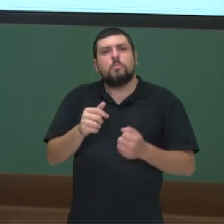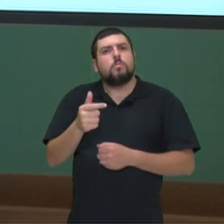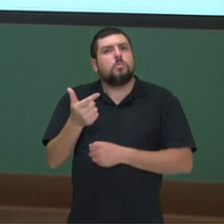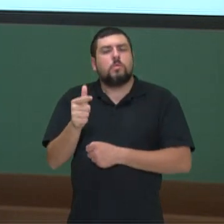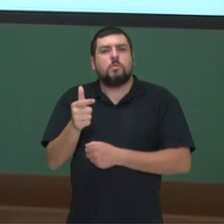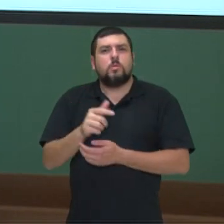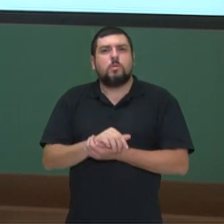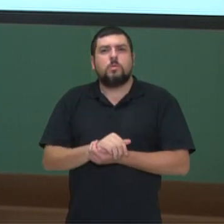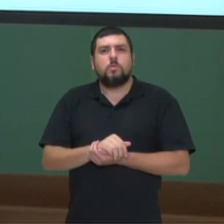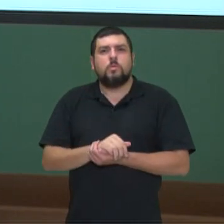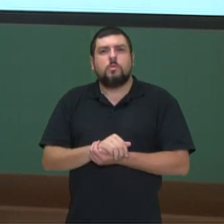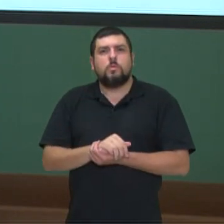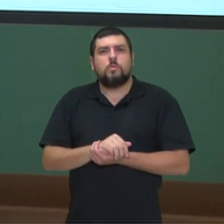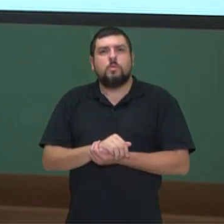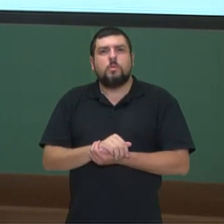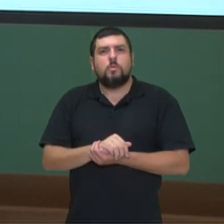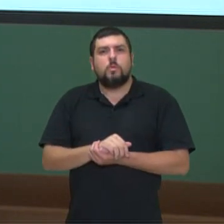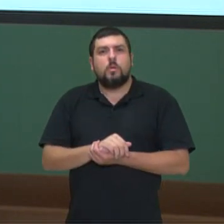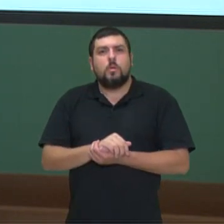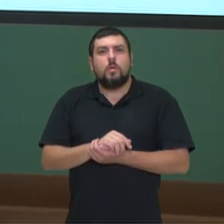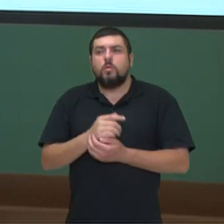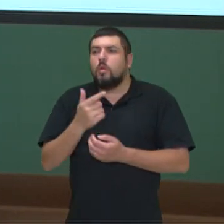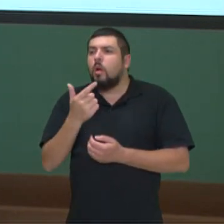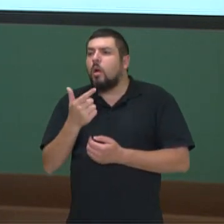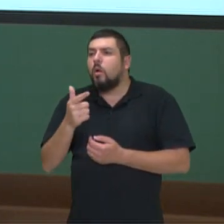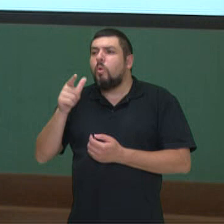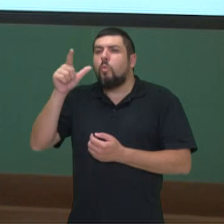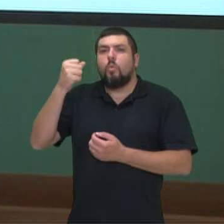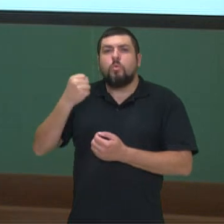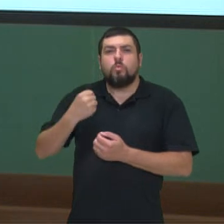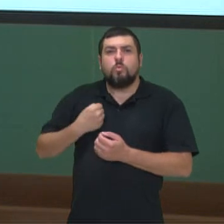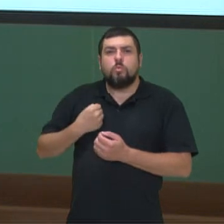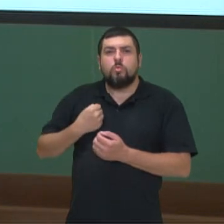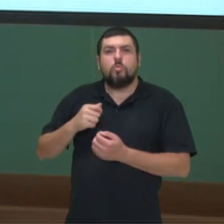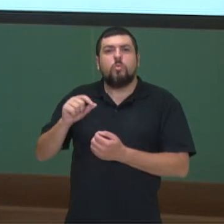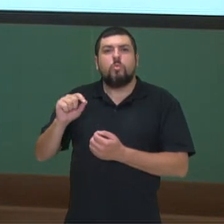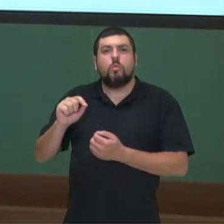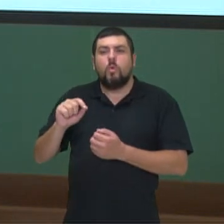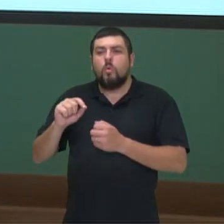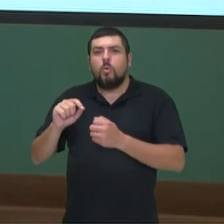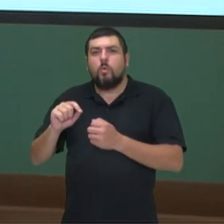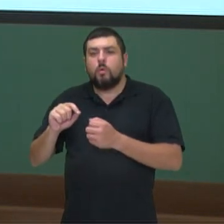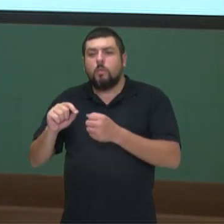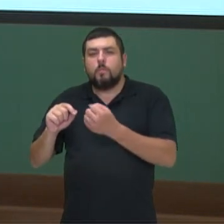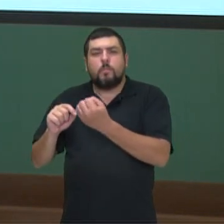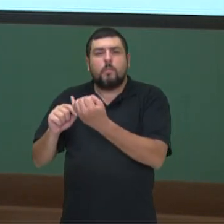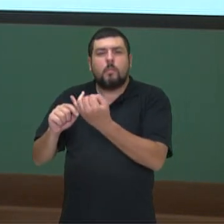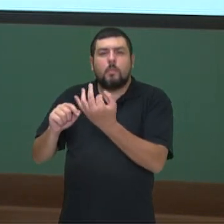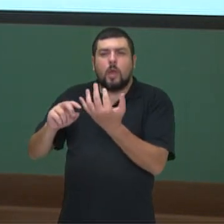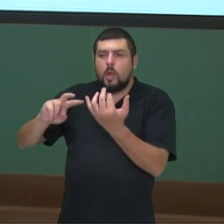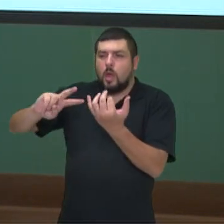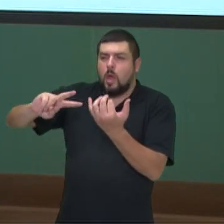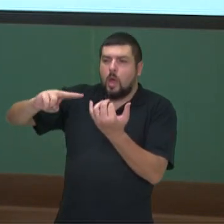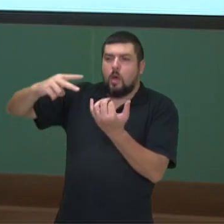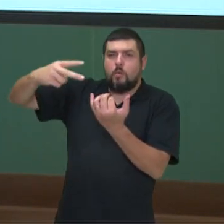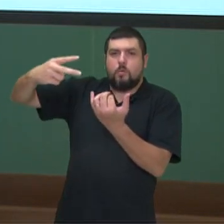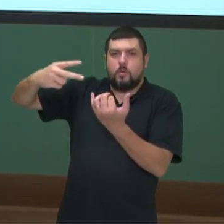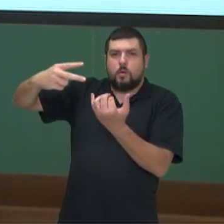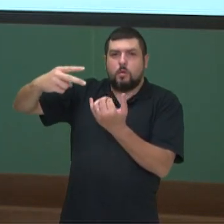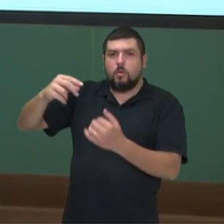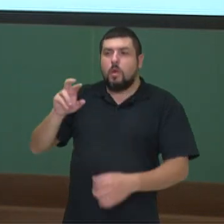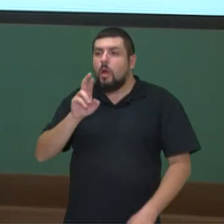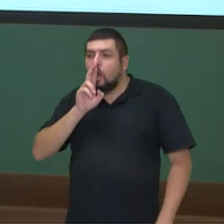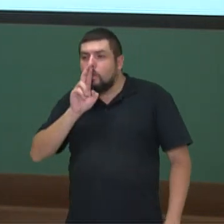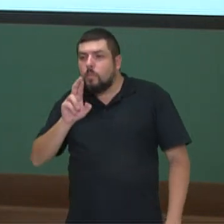não existe. Não existe nenhum número que elevado ao quadrado nos dá menos 16 ou